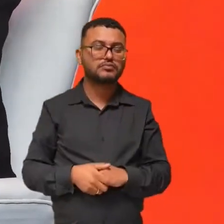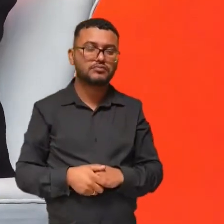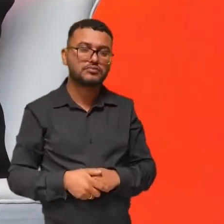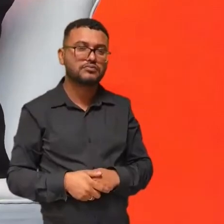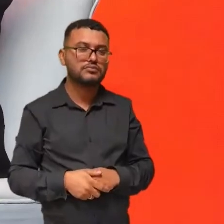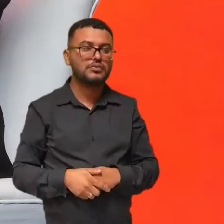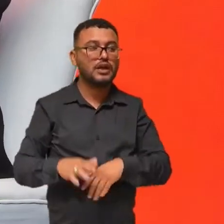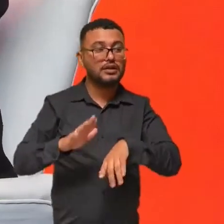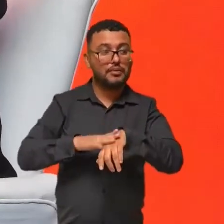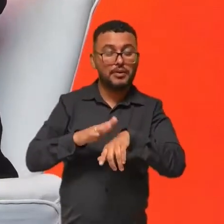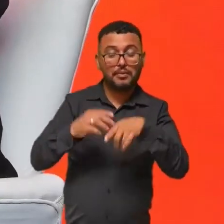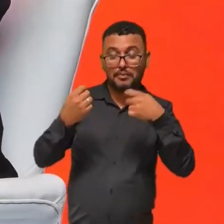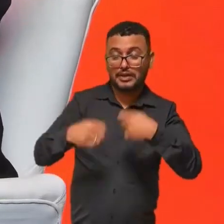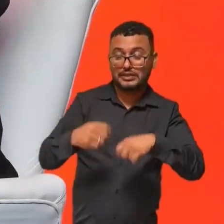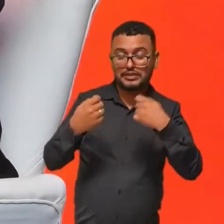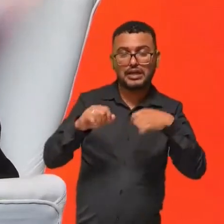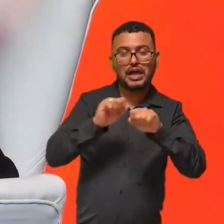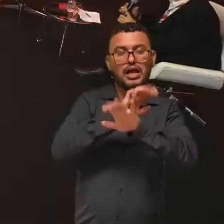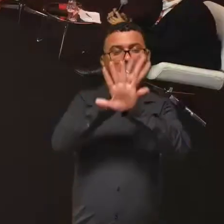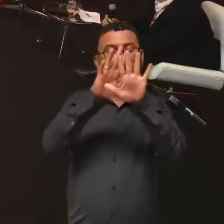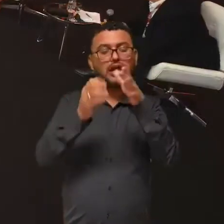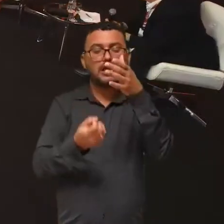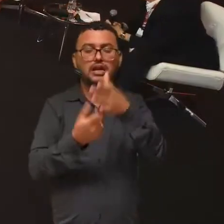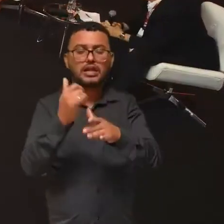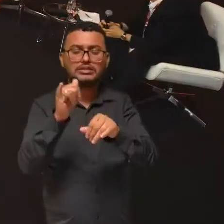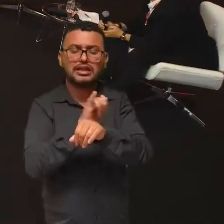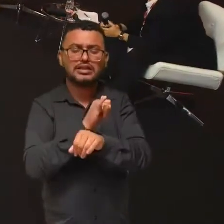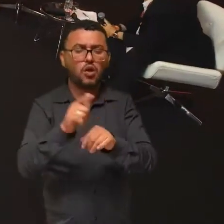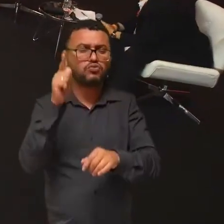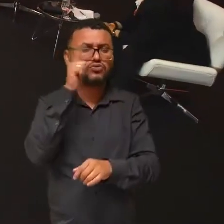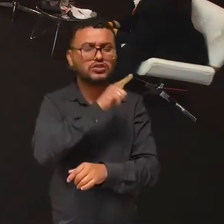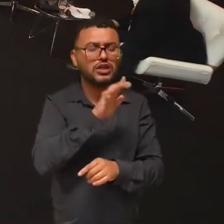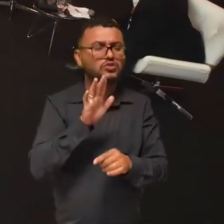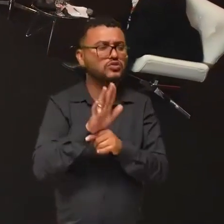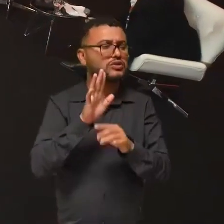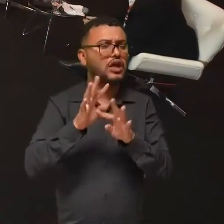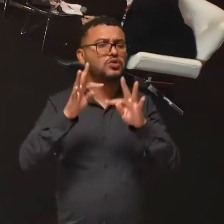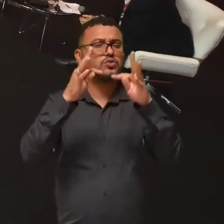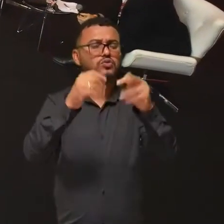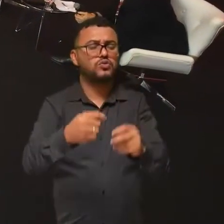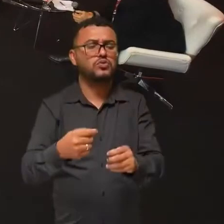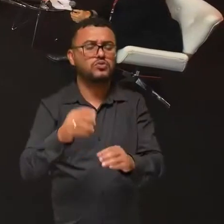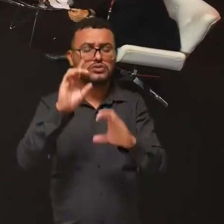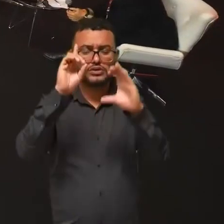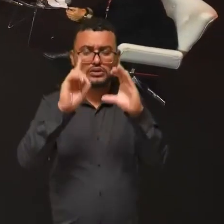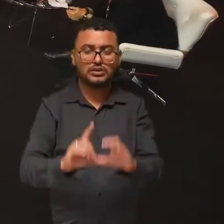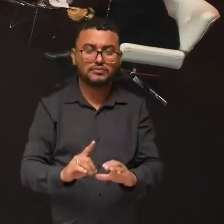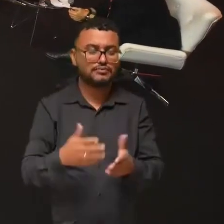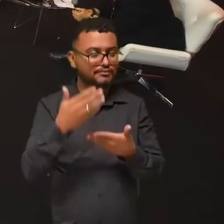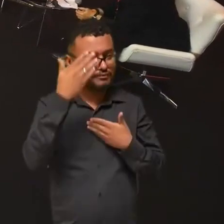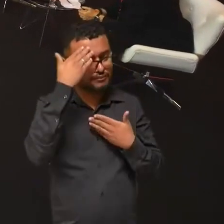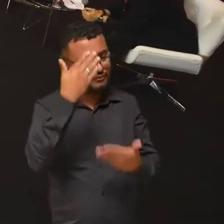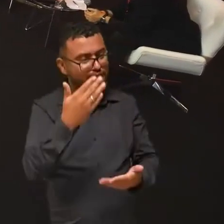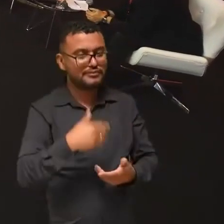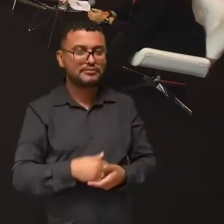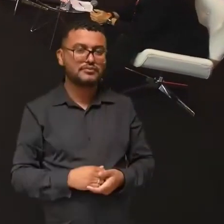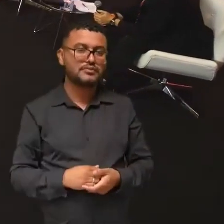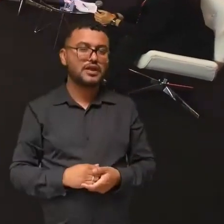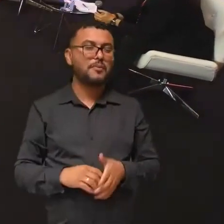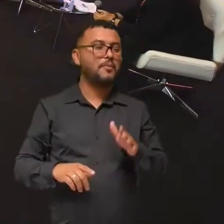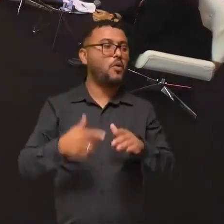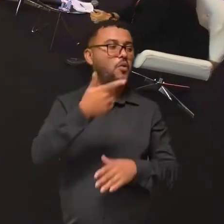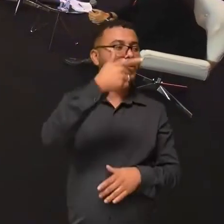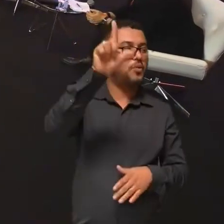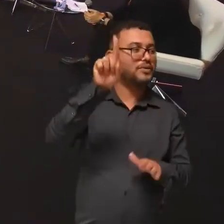uma estratégia que alcance todo o cidadão. Muito obrigada. Vamos chamar, então, a próxima pergunta.